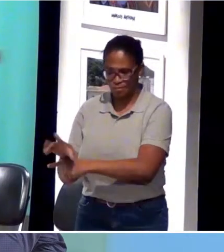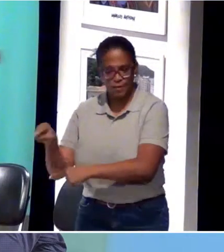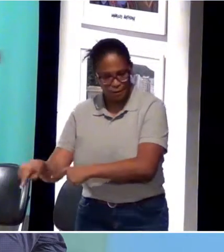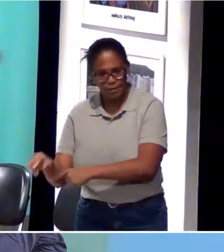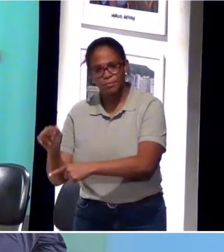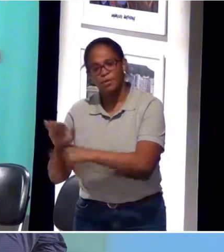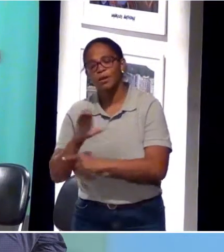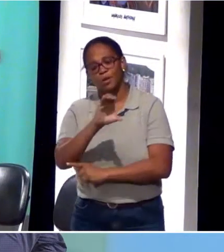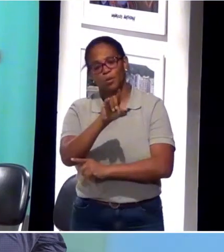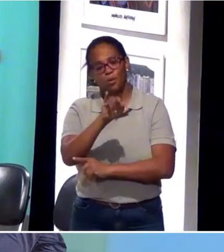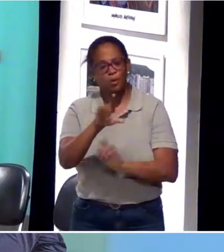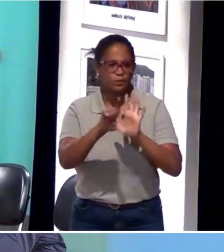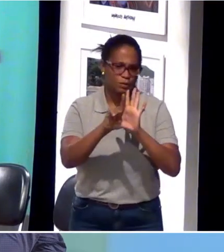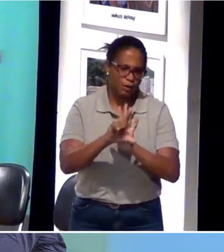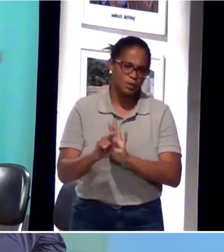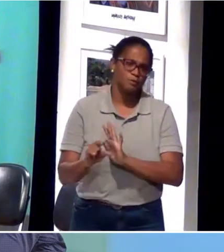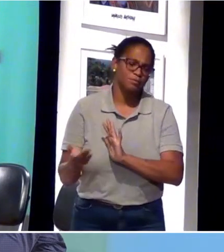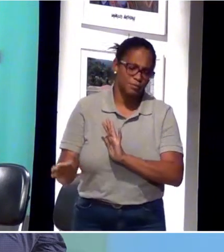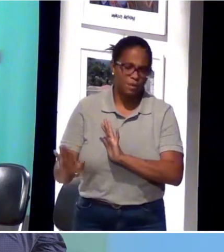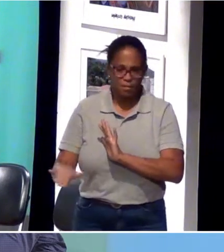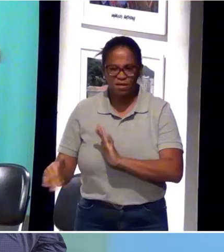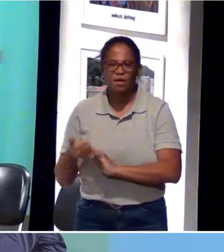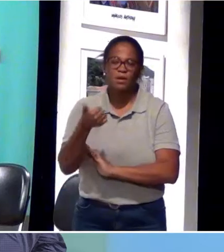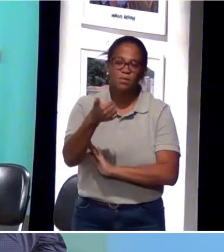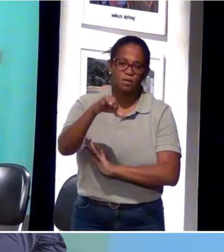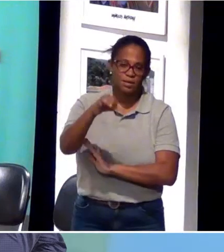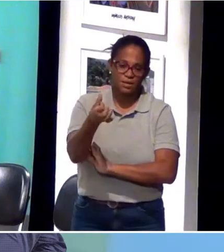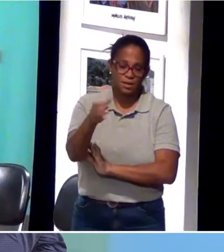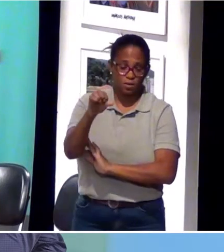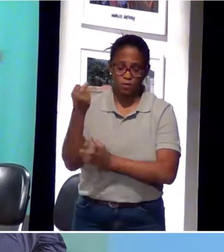no Código de Menores, muito forte, de 79,